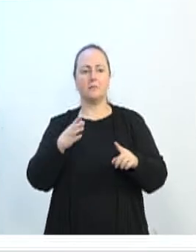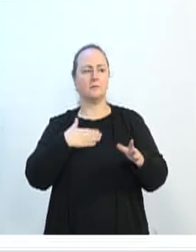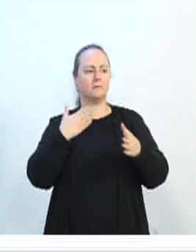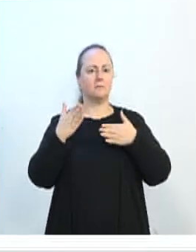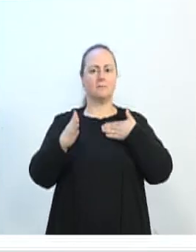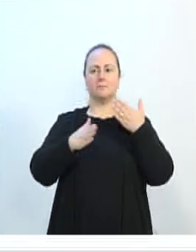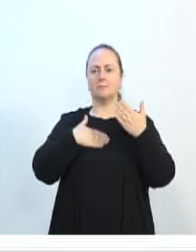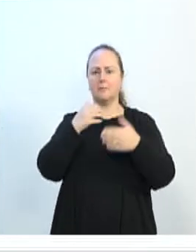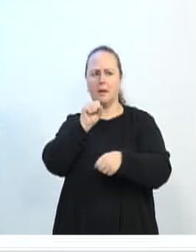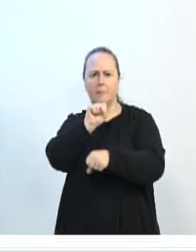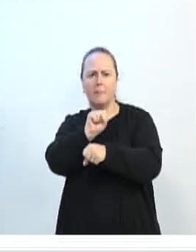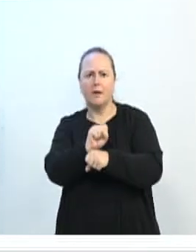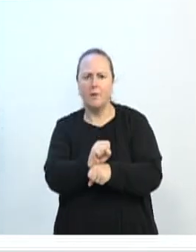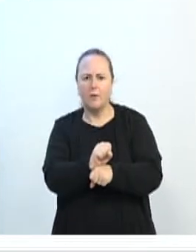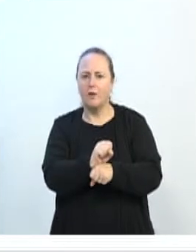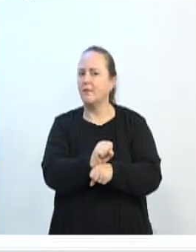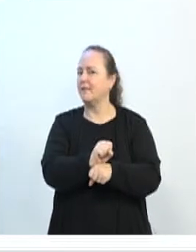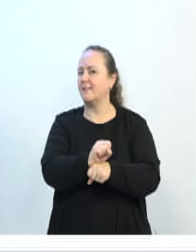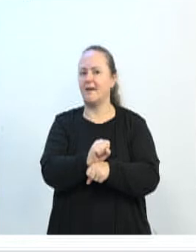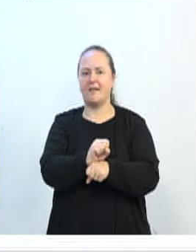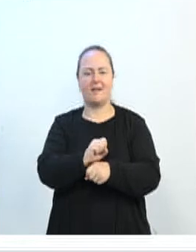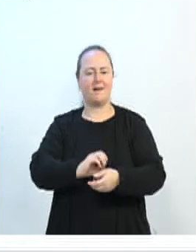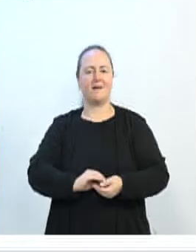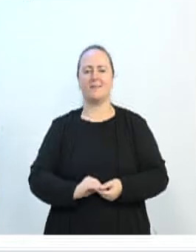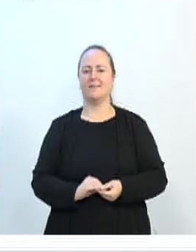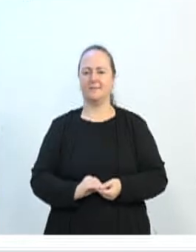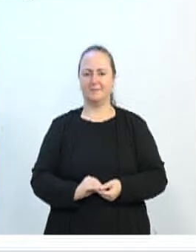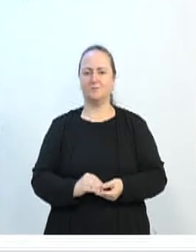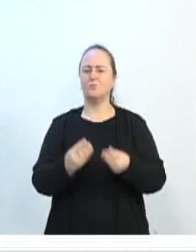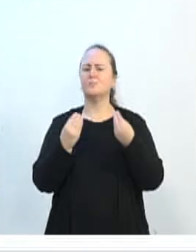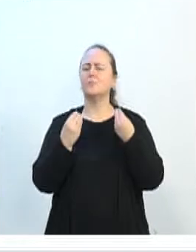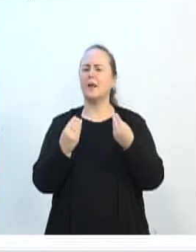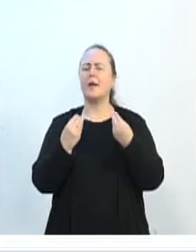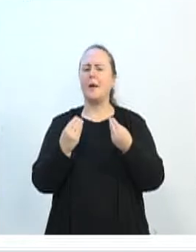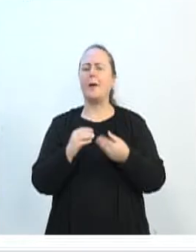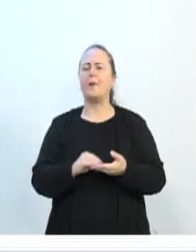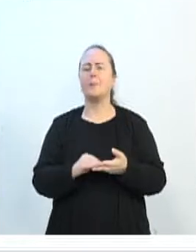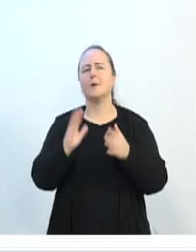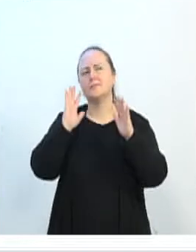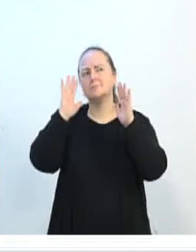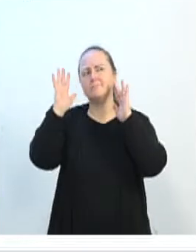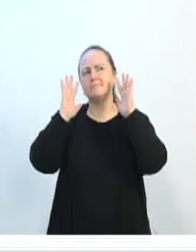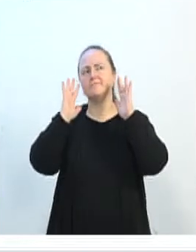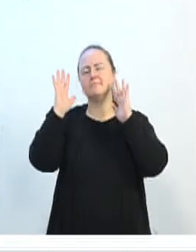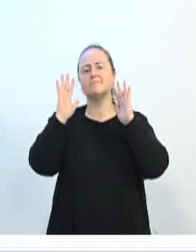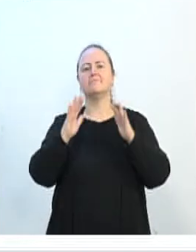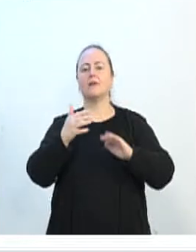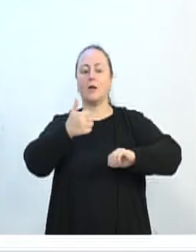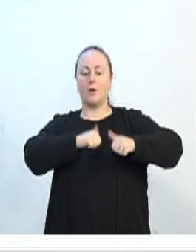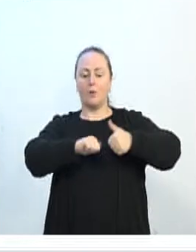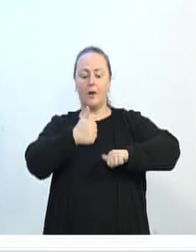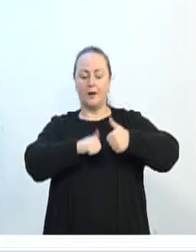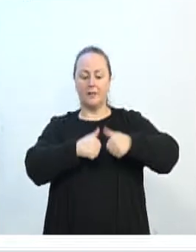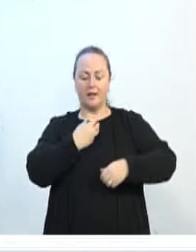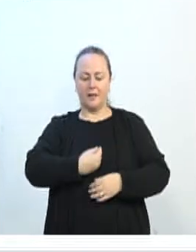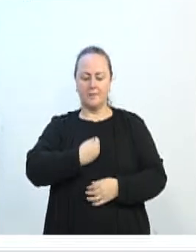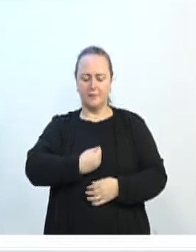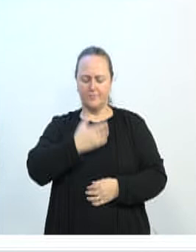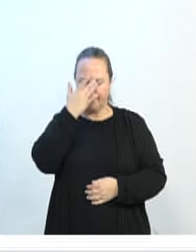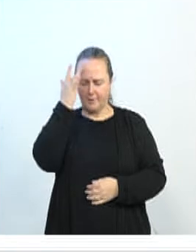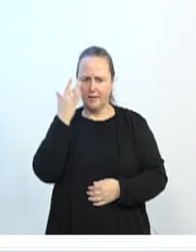aí. Veja, como é que imaginamos, por meio da música, elevar o nível de qualidade de vida dessas